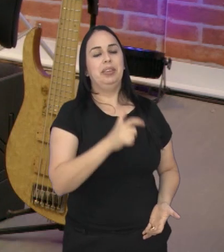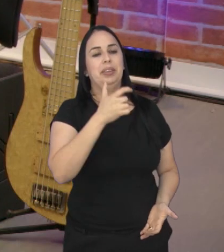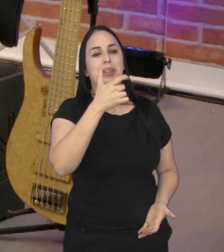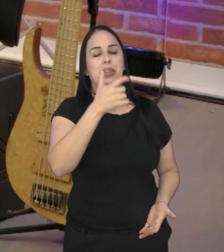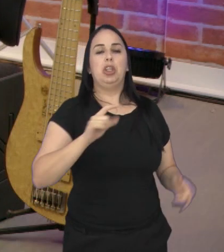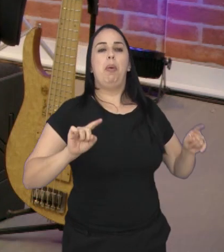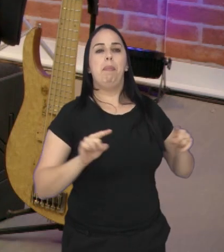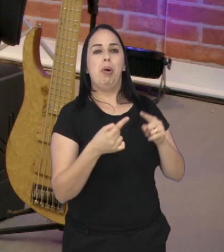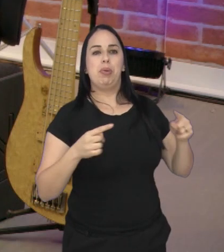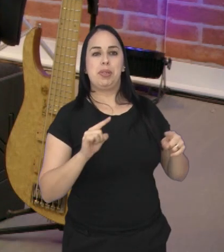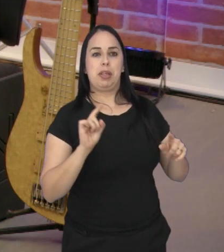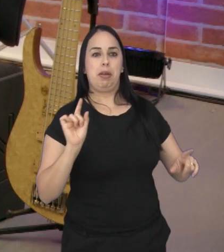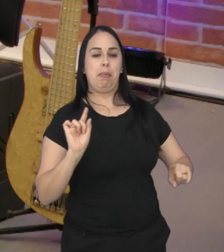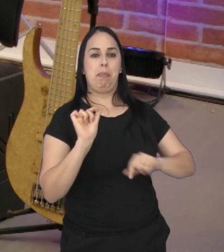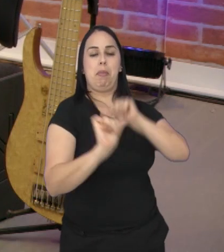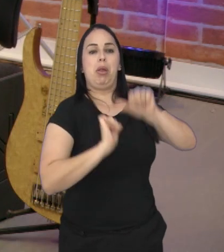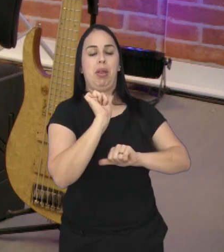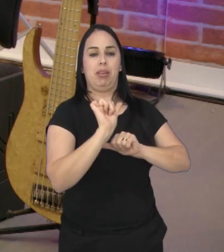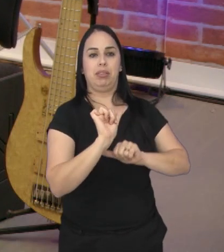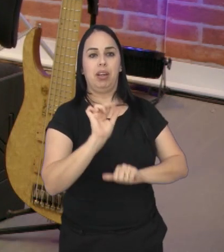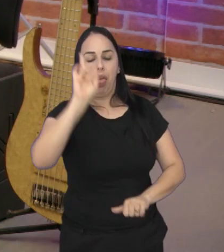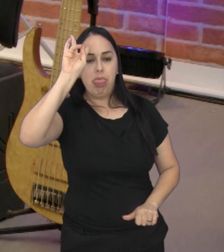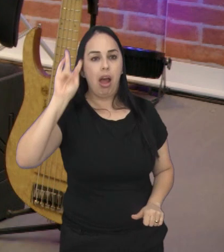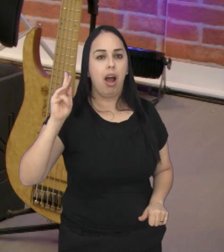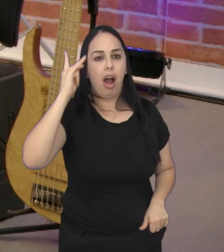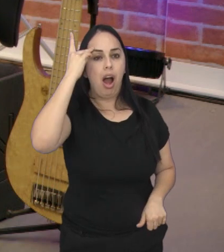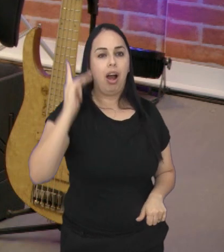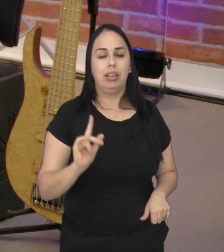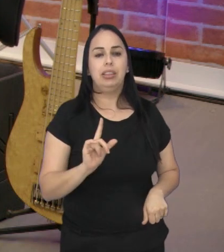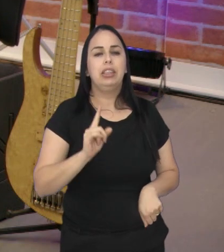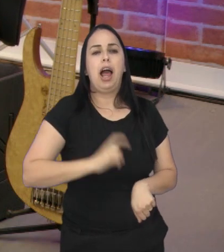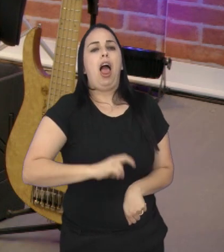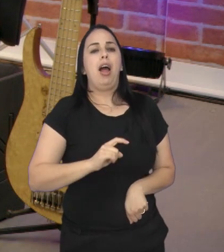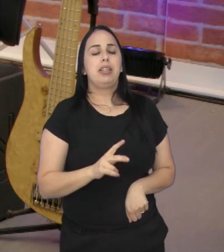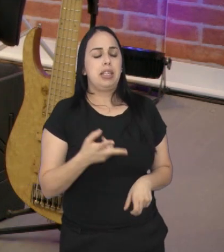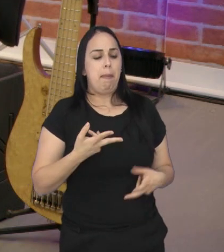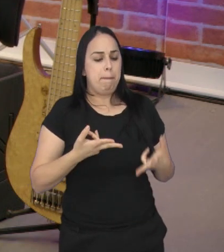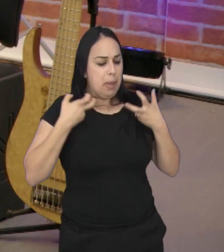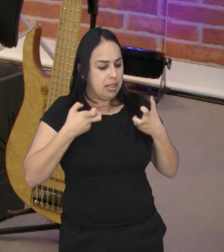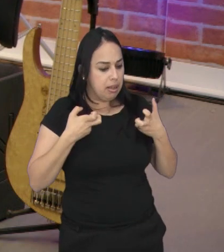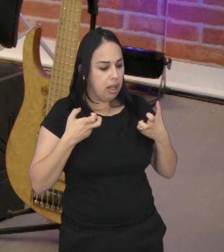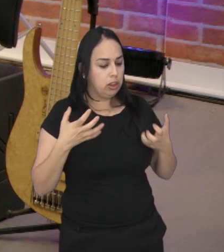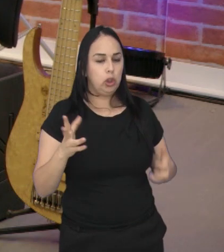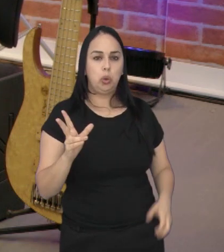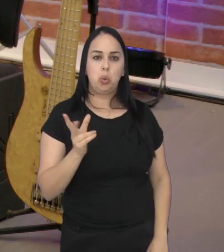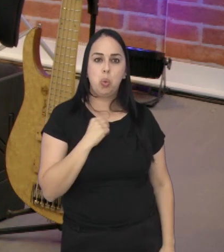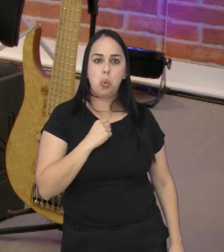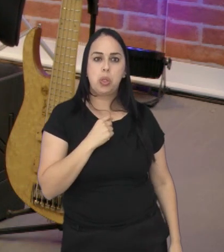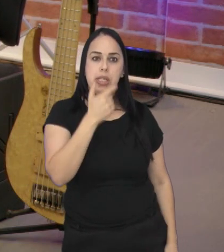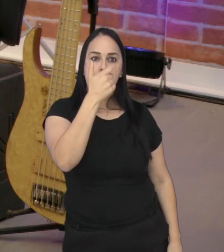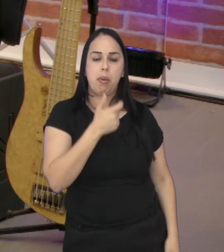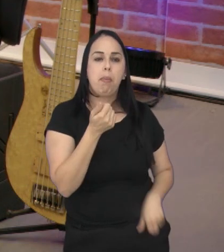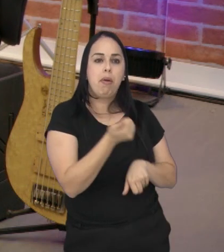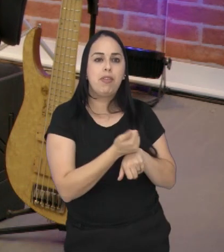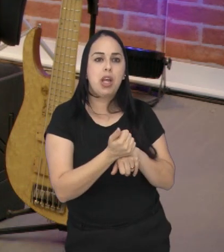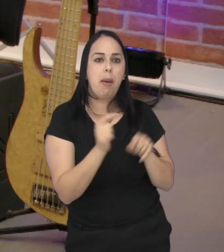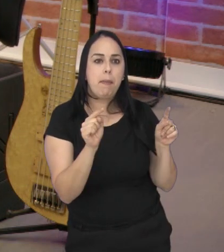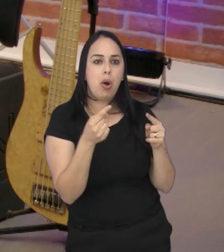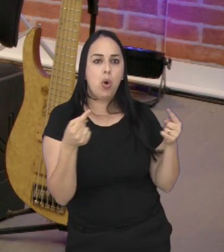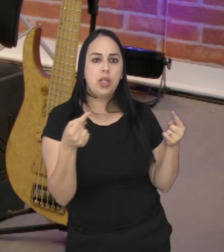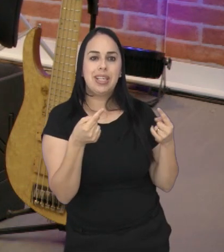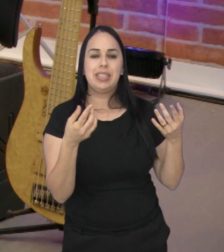sou músico, virei. Quanto foi que virou não uma chave, mas tipo assim, você percebeu que caraca, mano,